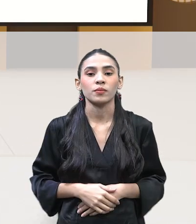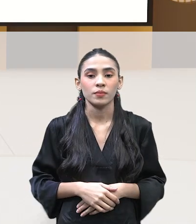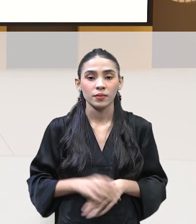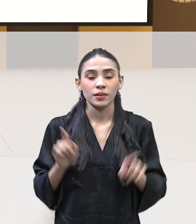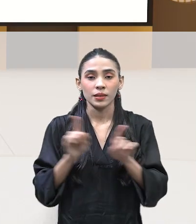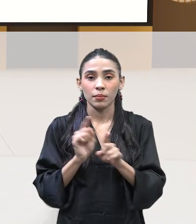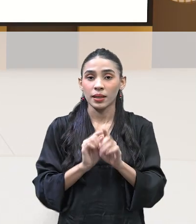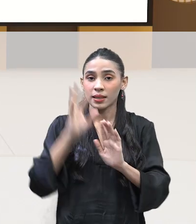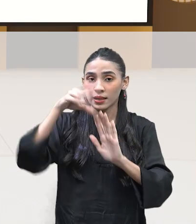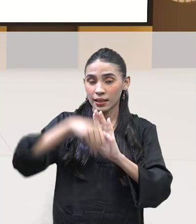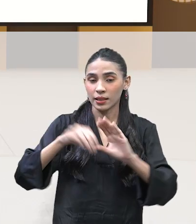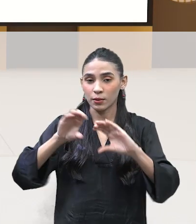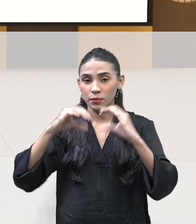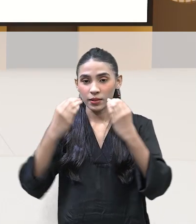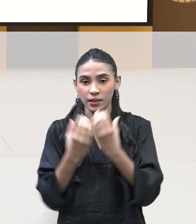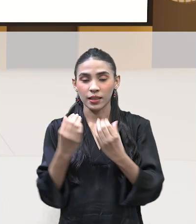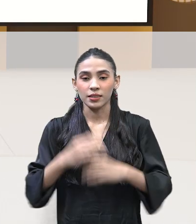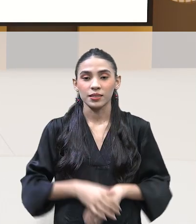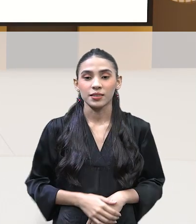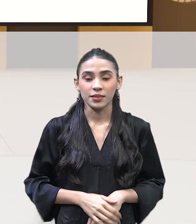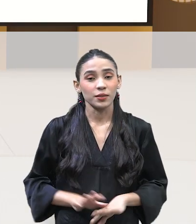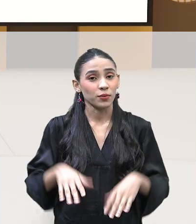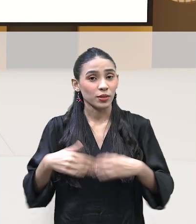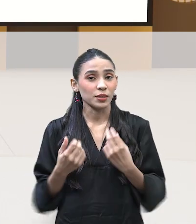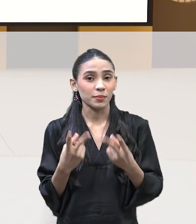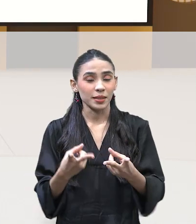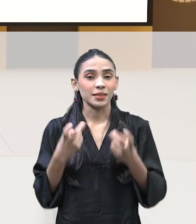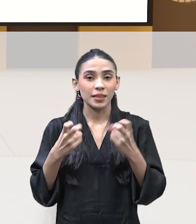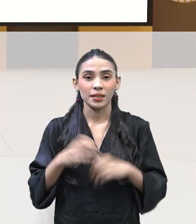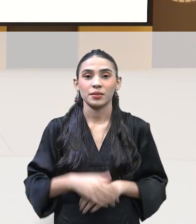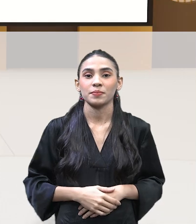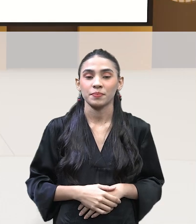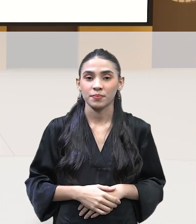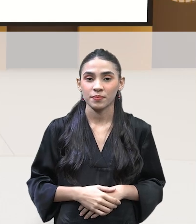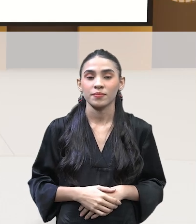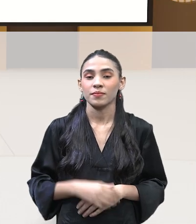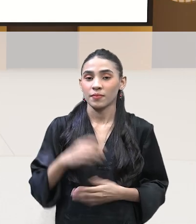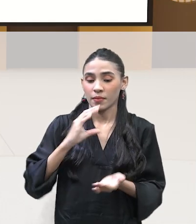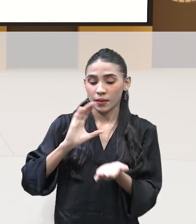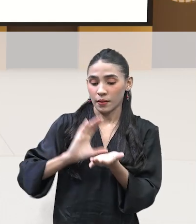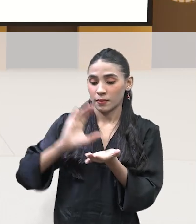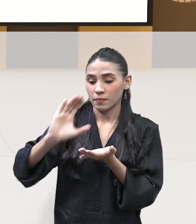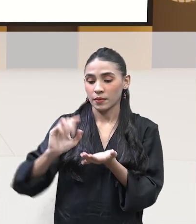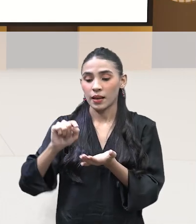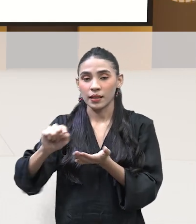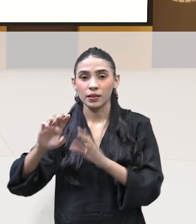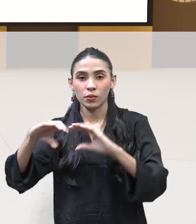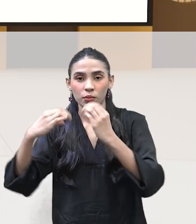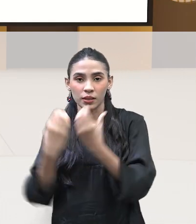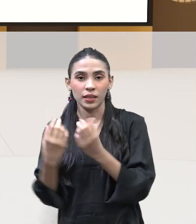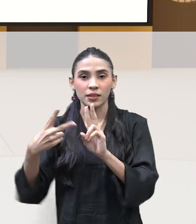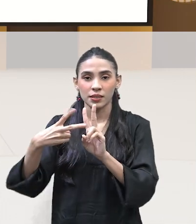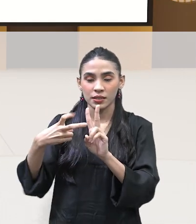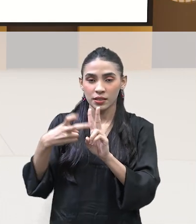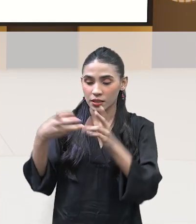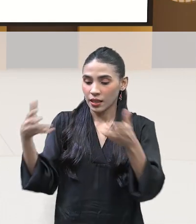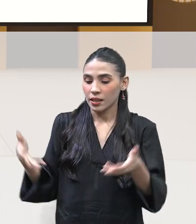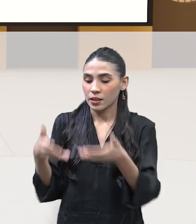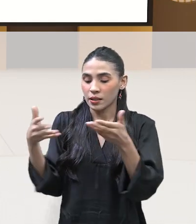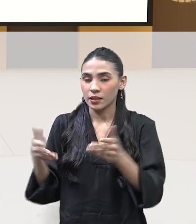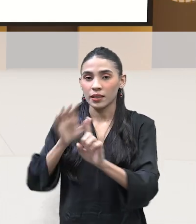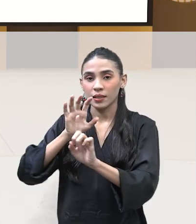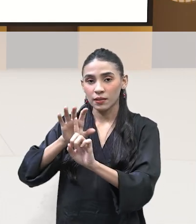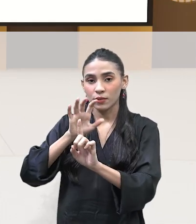também dentro da própria comunidade, né? Como vocês viram, eles dedicam também parte do lucro para essa comunidade, como